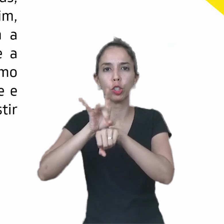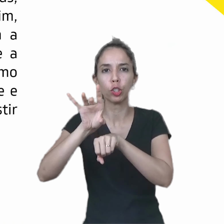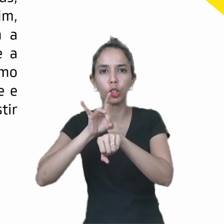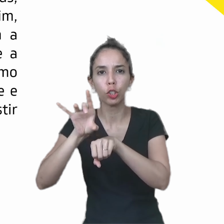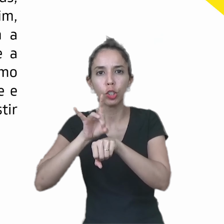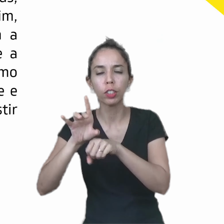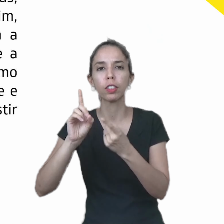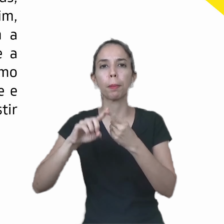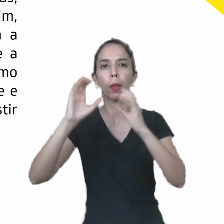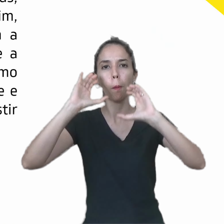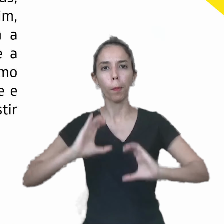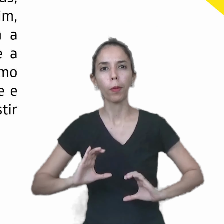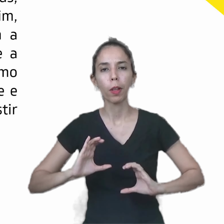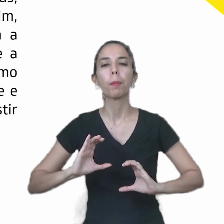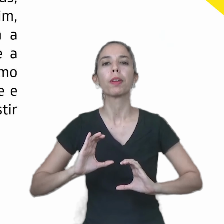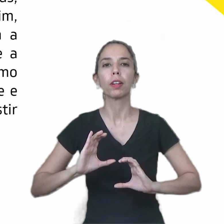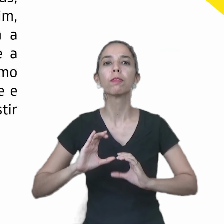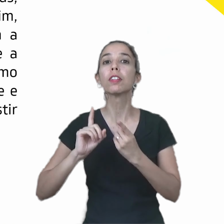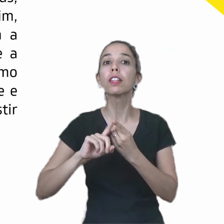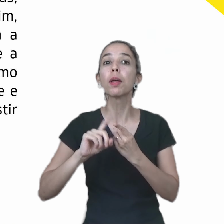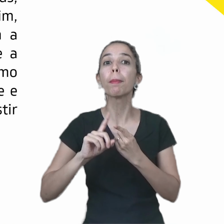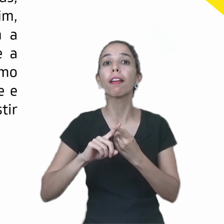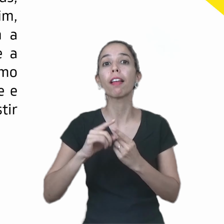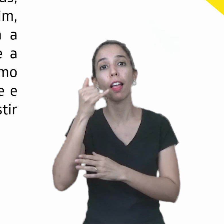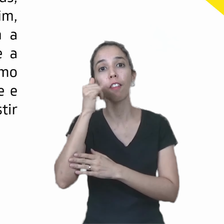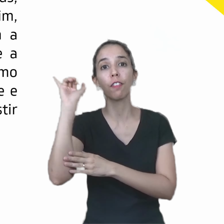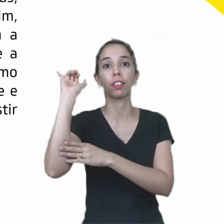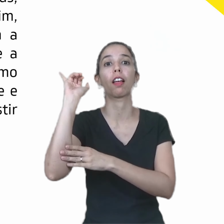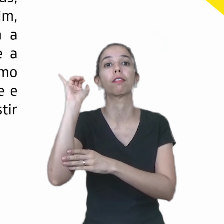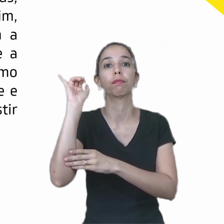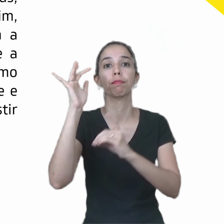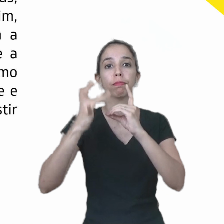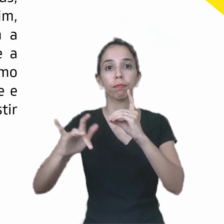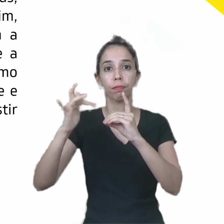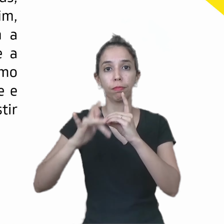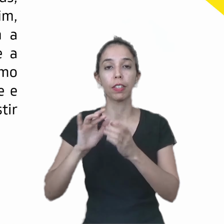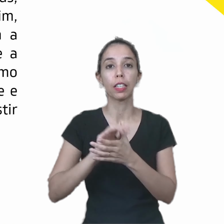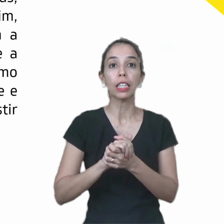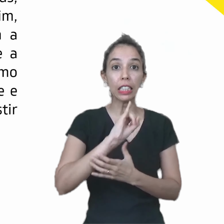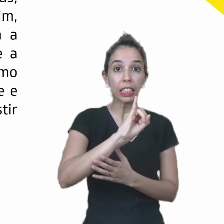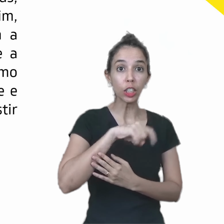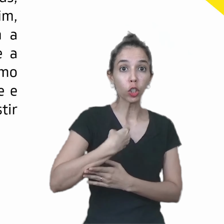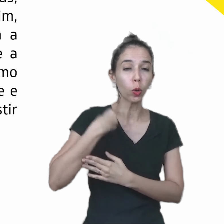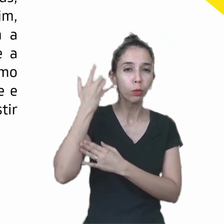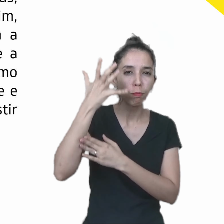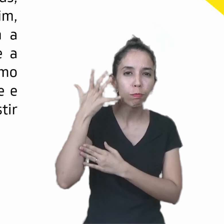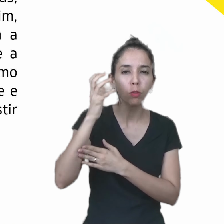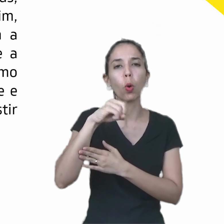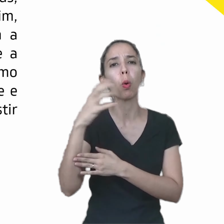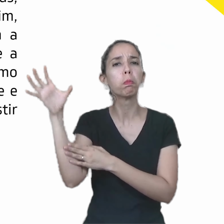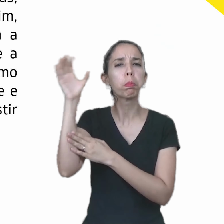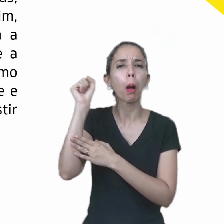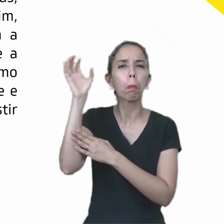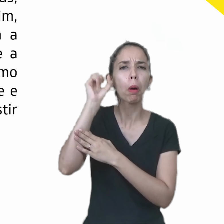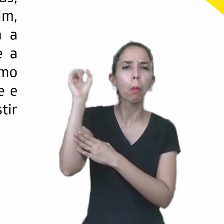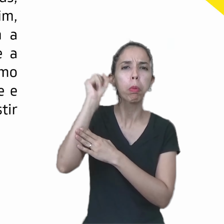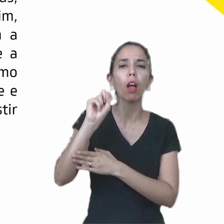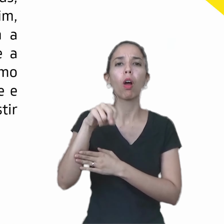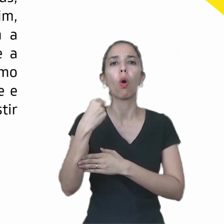respostas, dicas, modos de agir e acionar o anticapacitismo, seja em nossas falas,